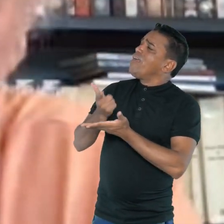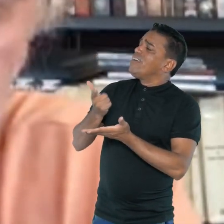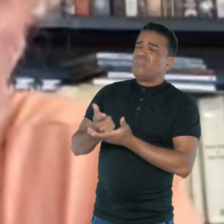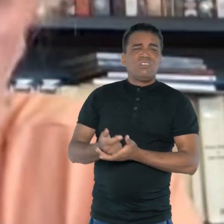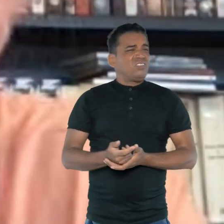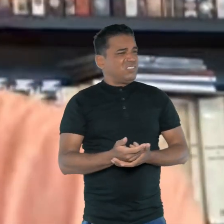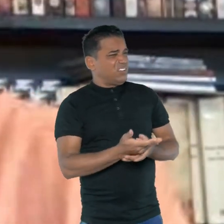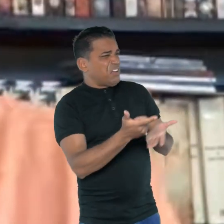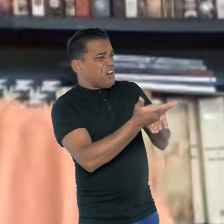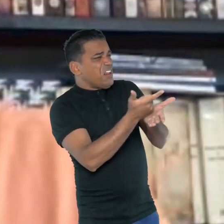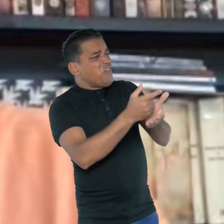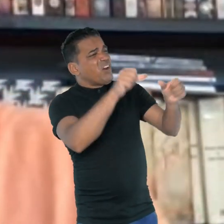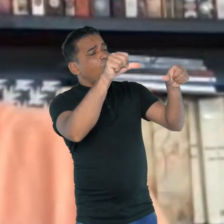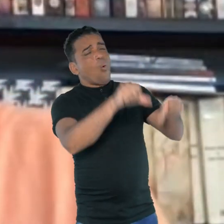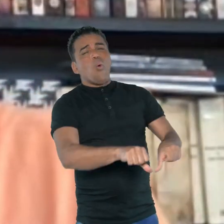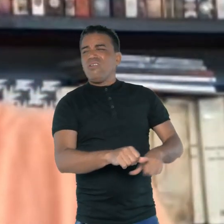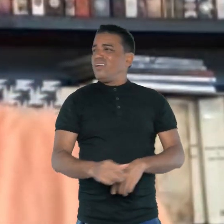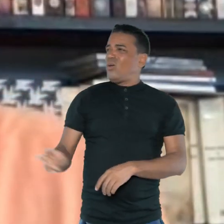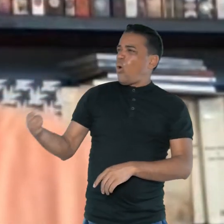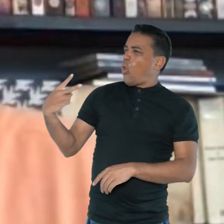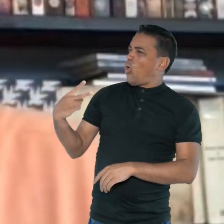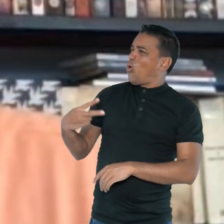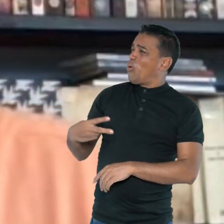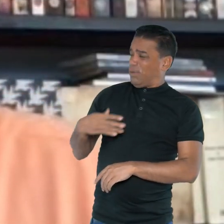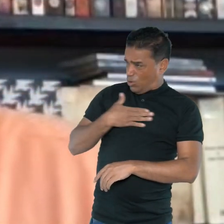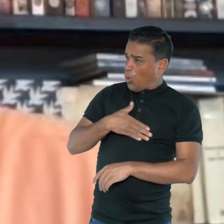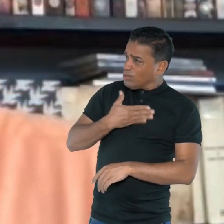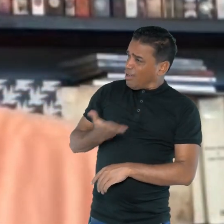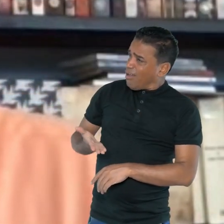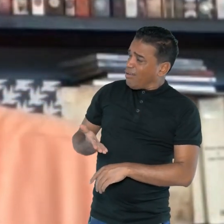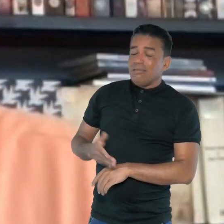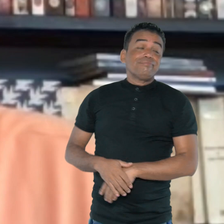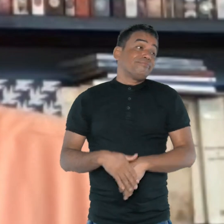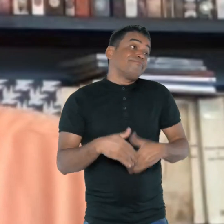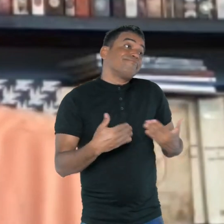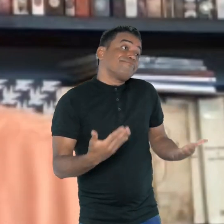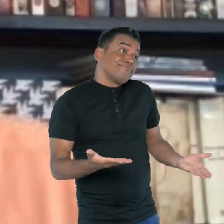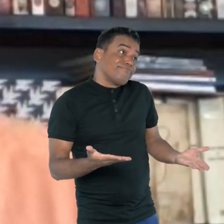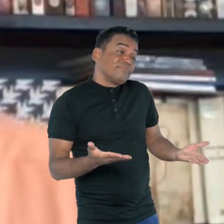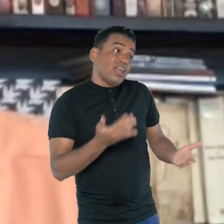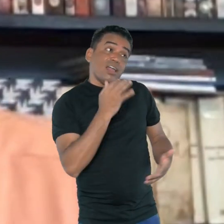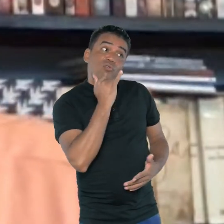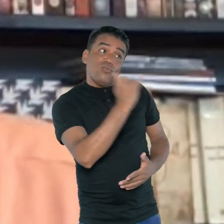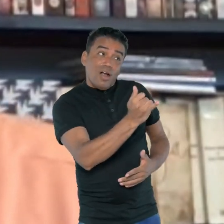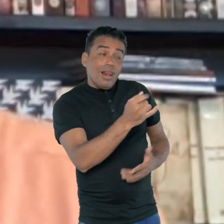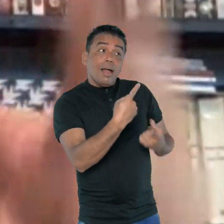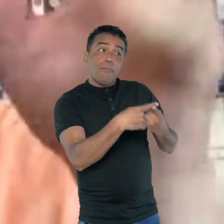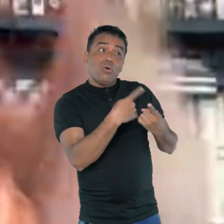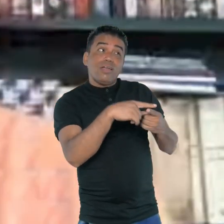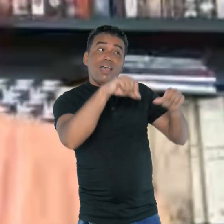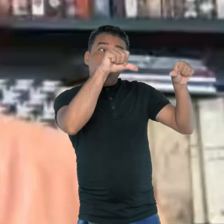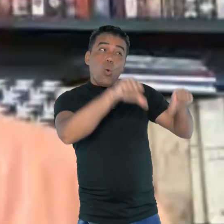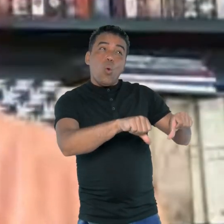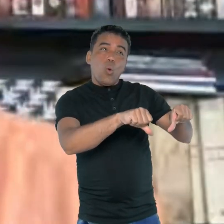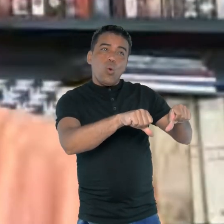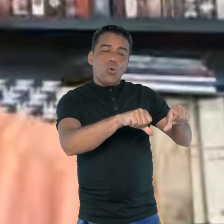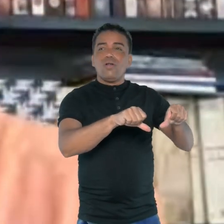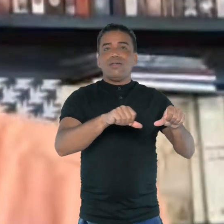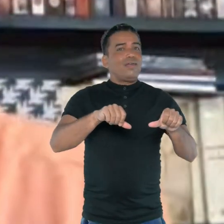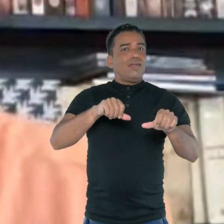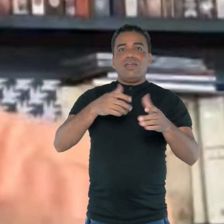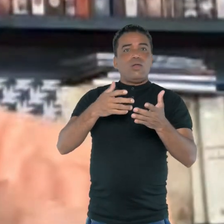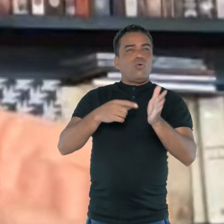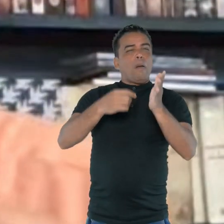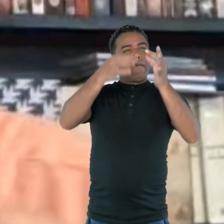muito ruim. Ele olhou para mim assim, mas eu gostei. Eu falei assim, eu vou te falar porque que o livro é ruim. E eu desmontei o livro